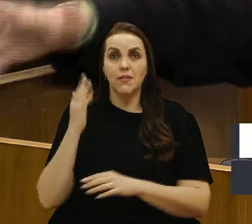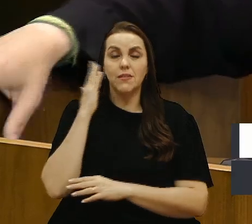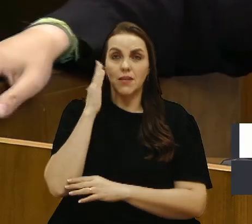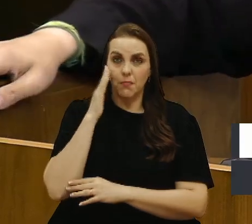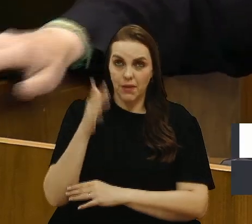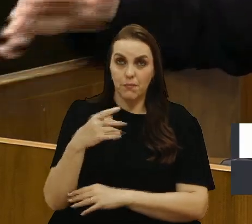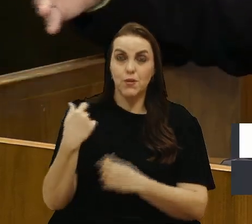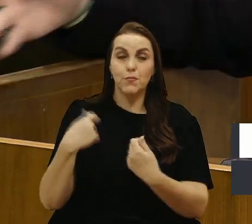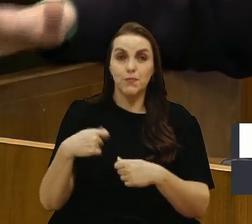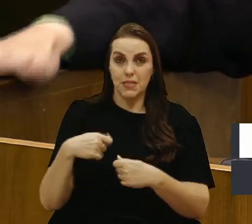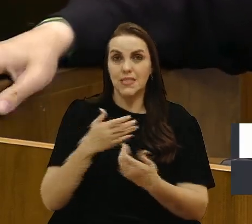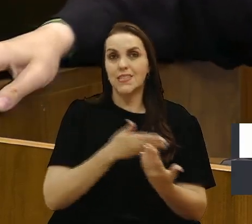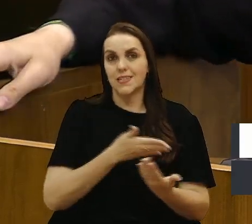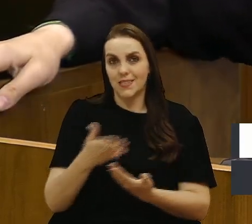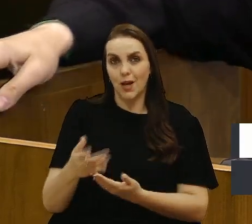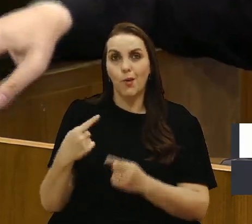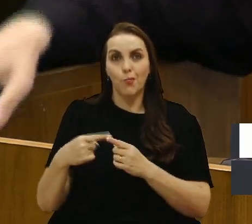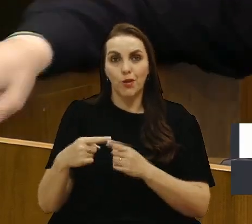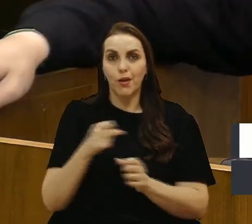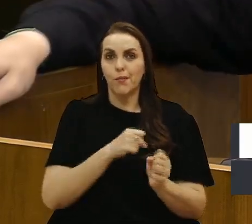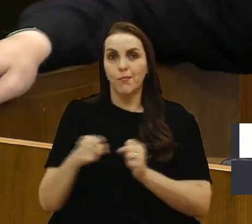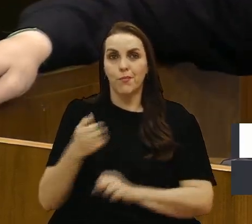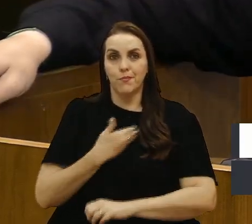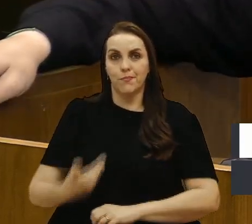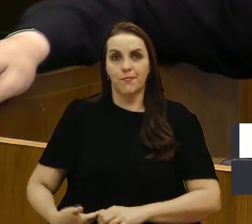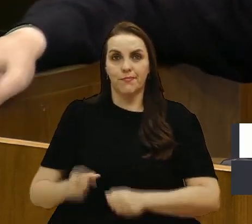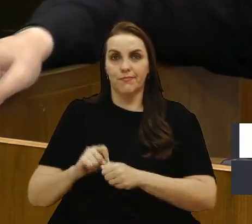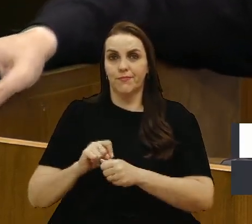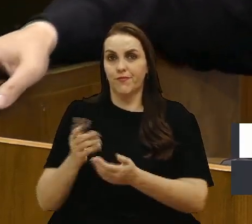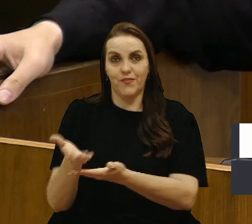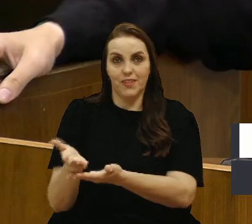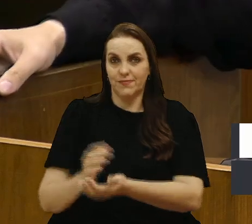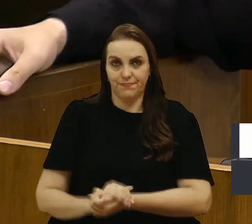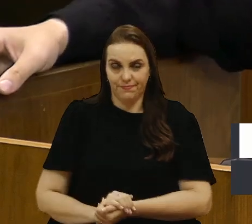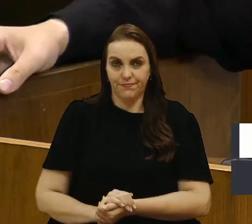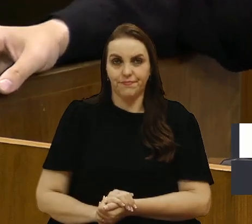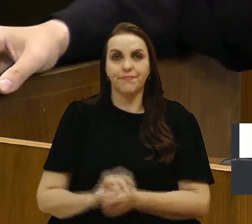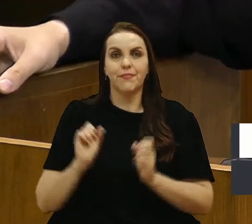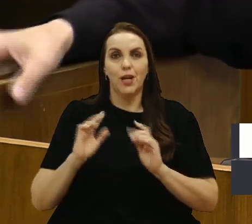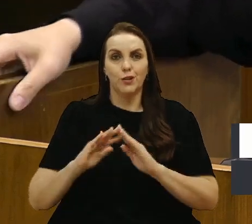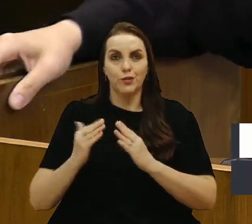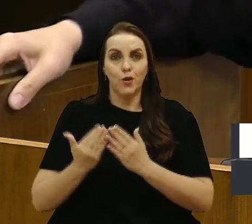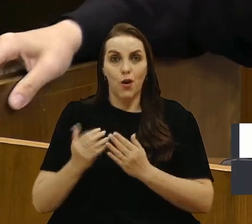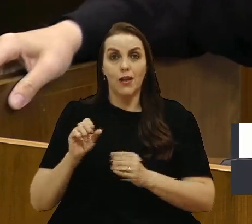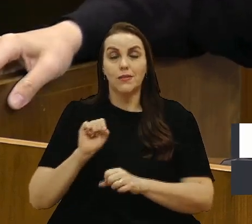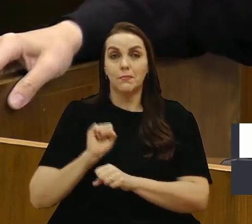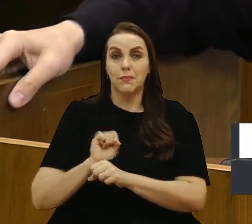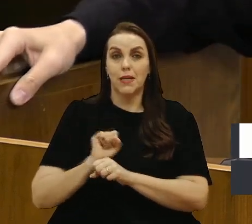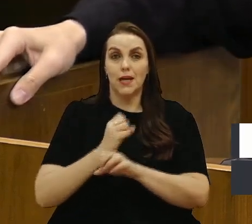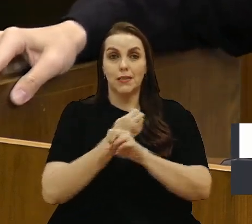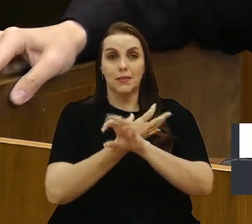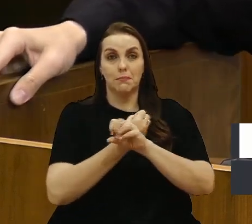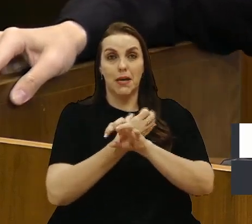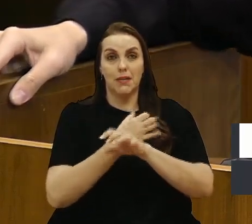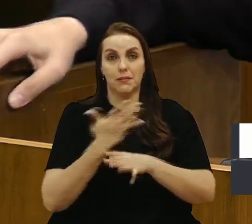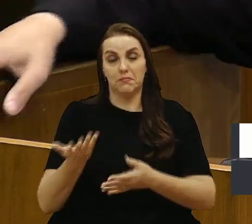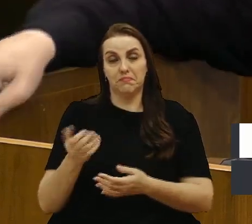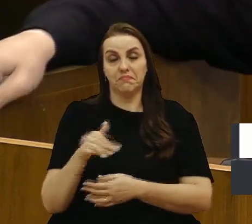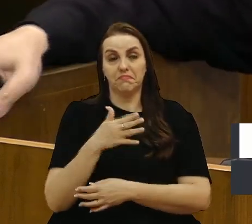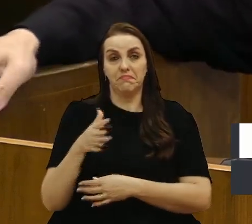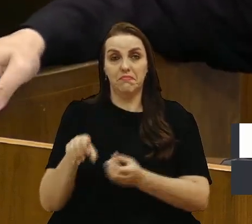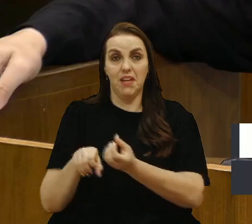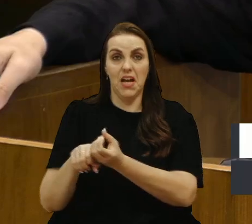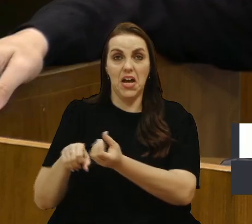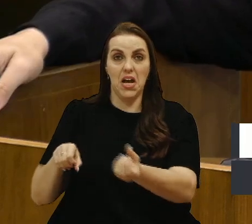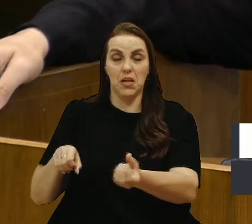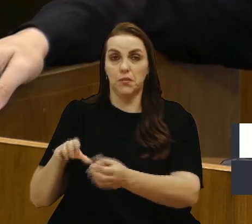necessário pela ausência do poder público. E aí o pessoal que estava lá da escola comentou que se aguardassem pela SMED, provavelmente os canos